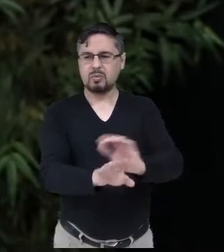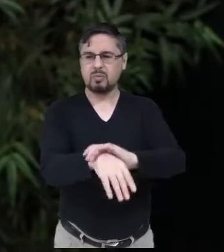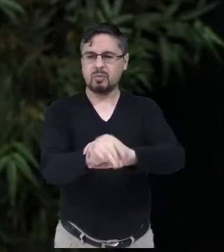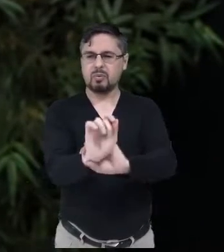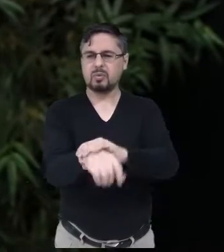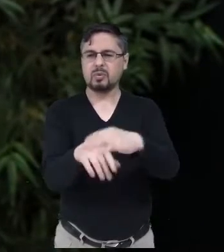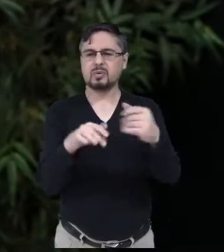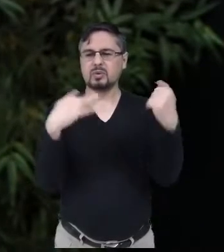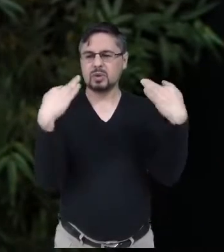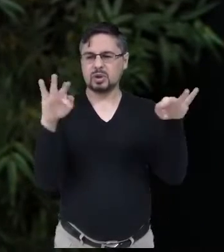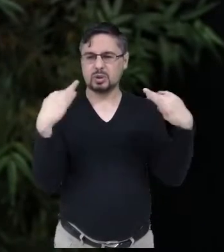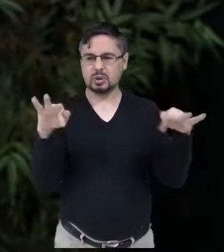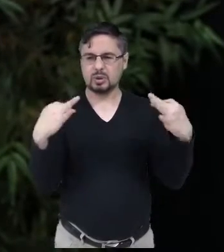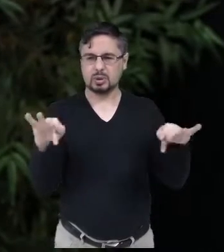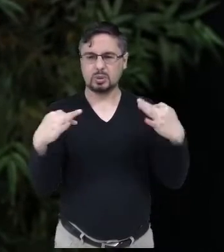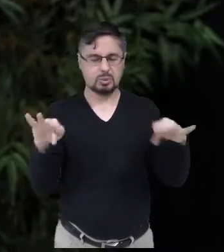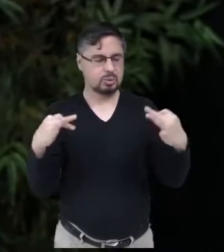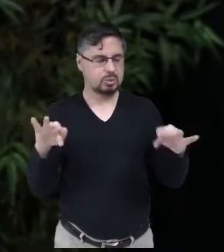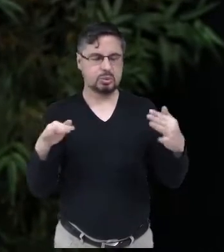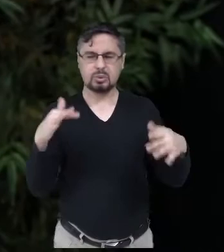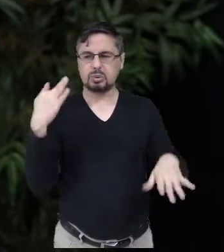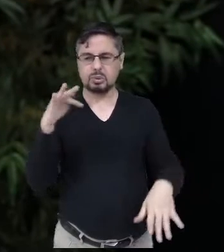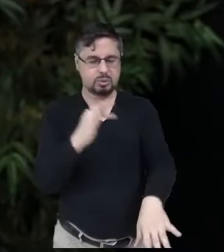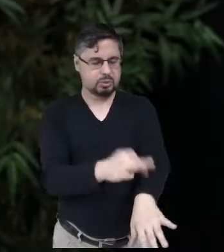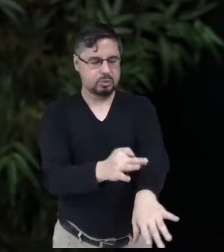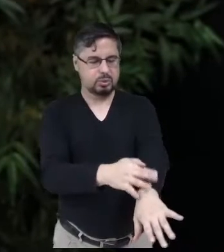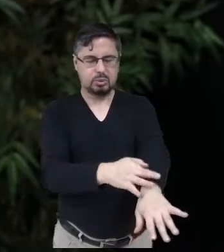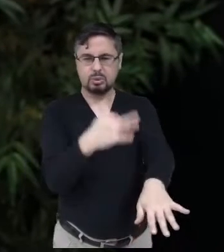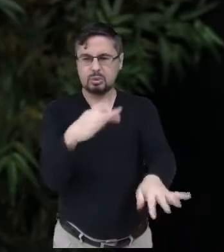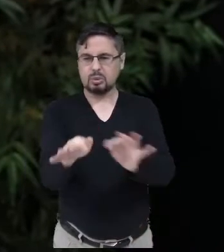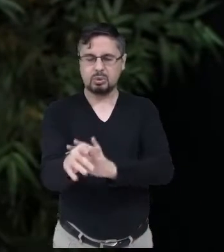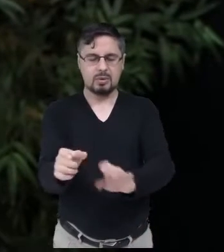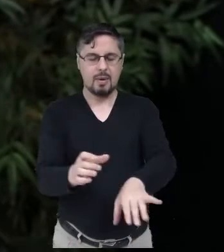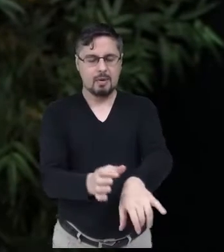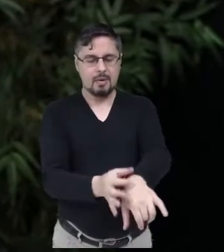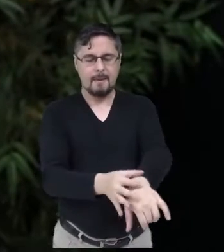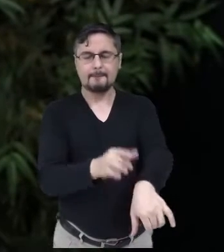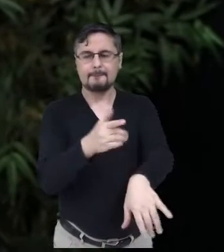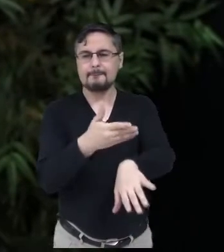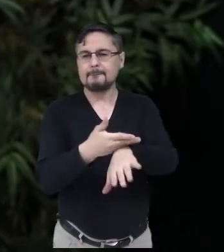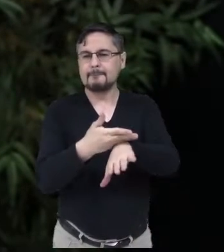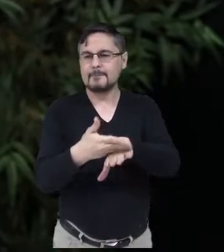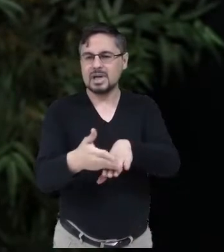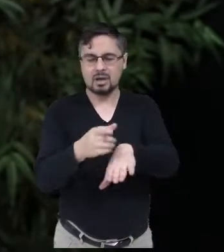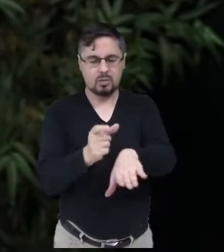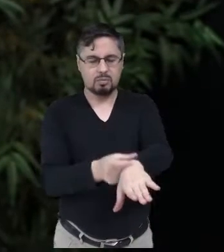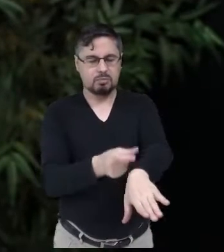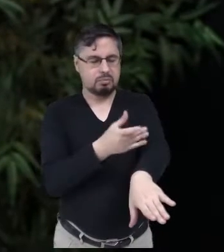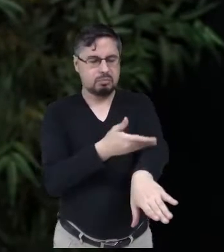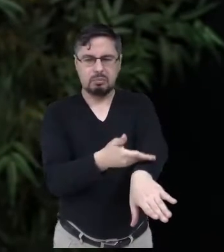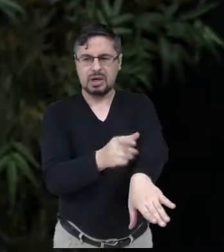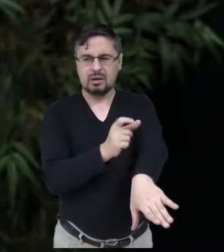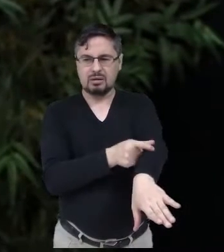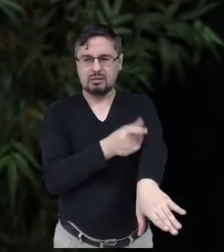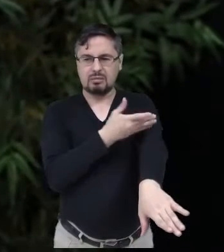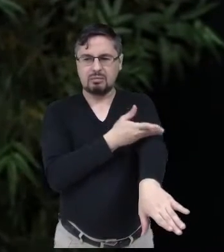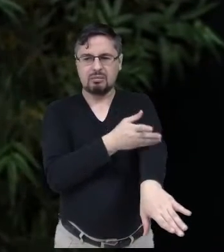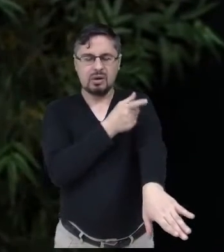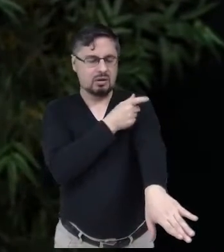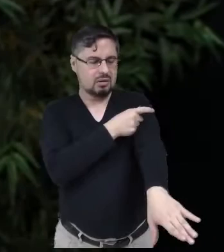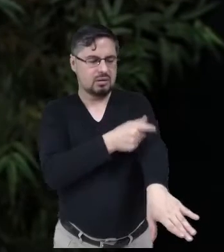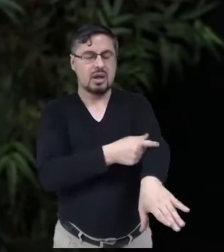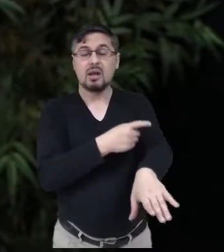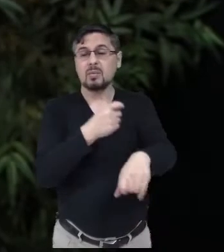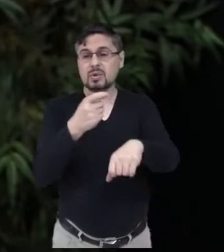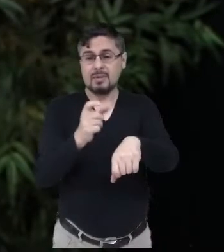Em seguida, a pessoa notava pequenas manchas brancas aparecendo por toda a sua pele. Essas manchas brancas começavam a